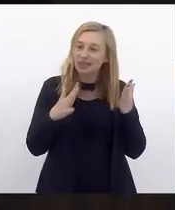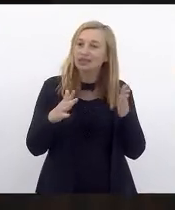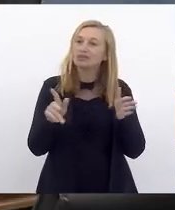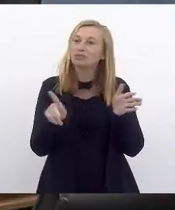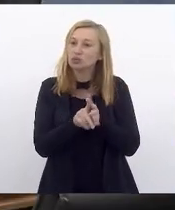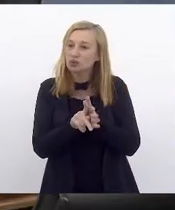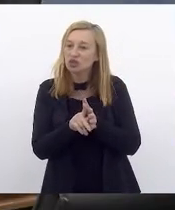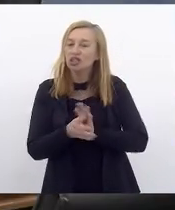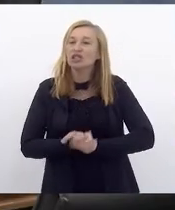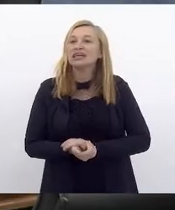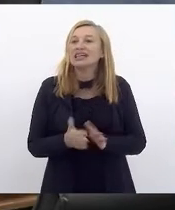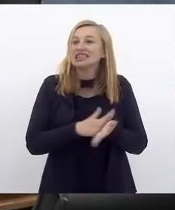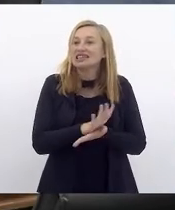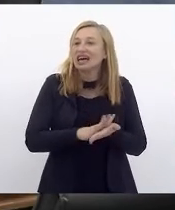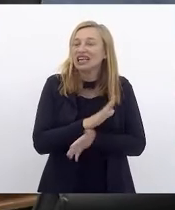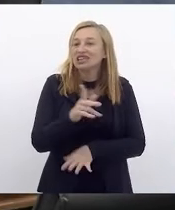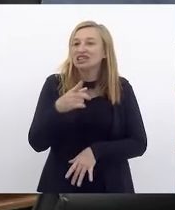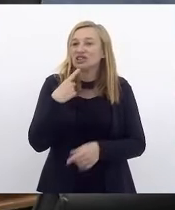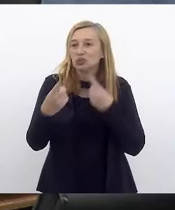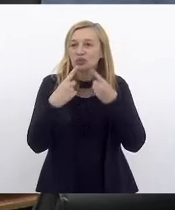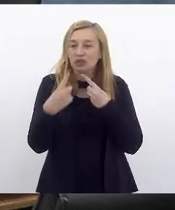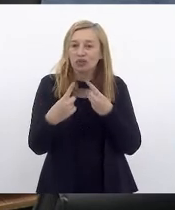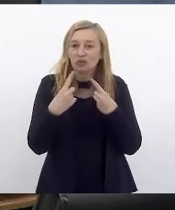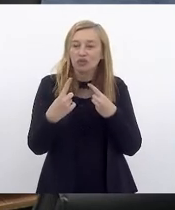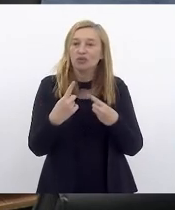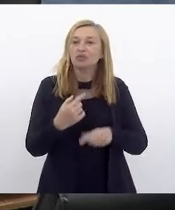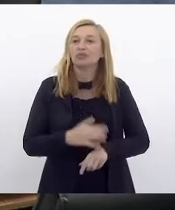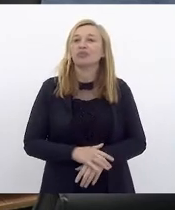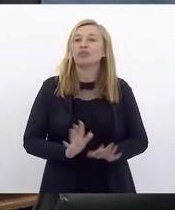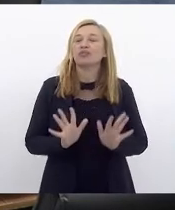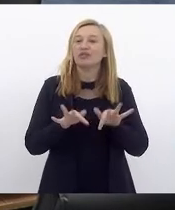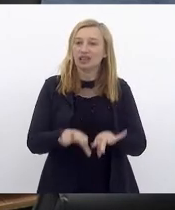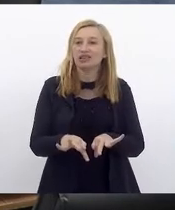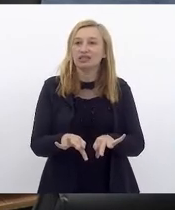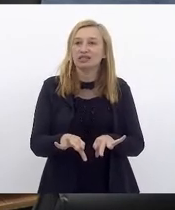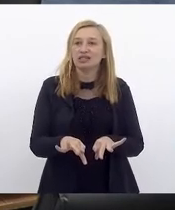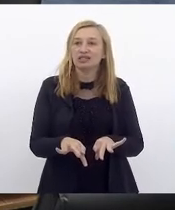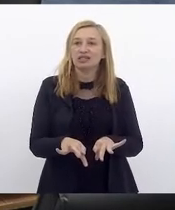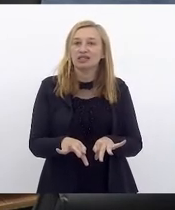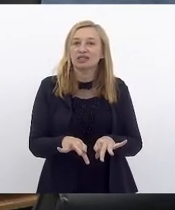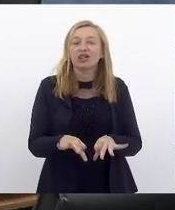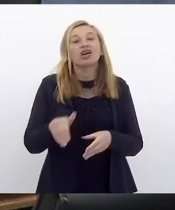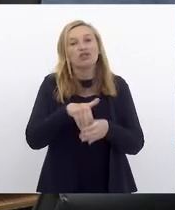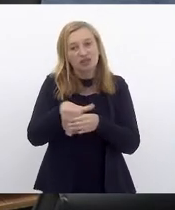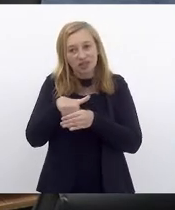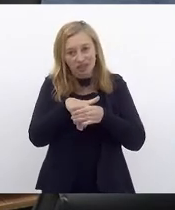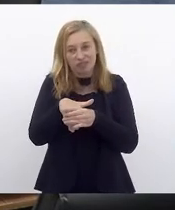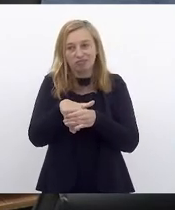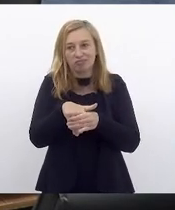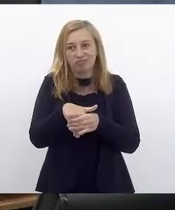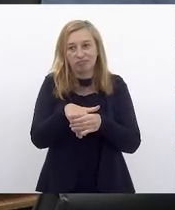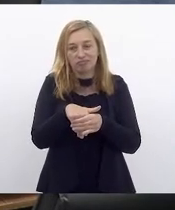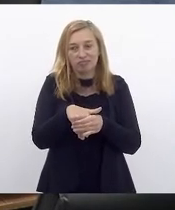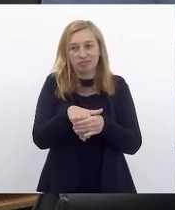projeto. Não havendo mais quem queira discutir, encerrada a discussão. Em votação.